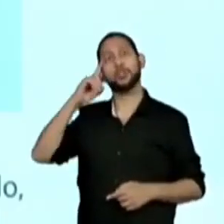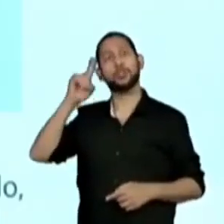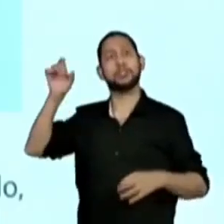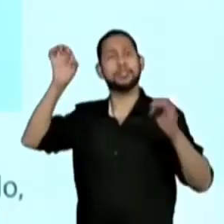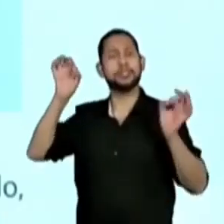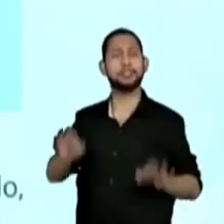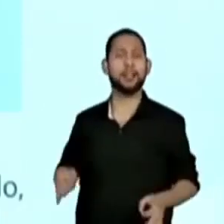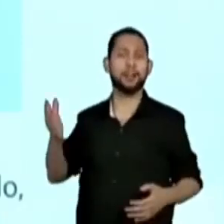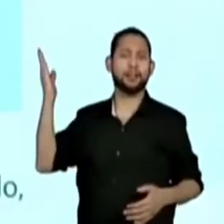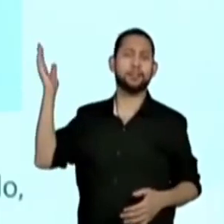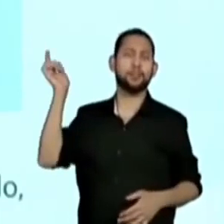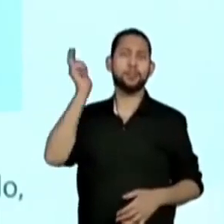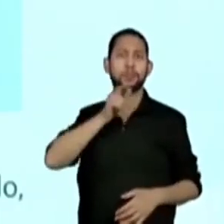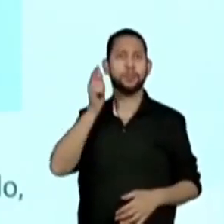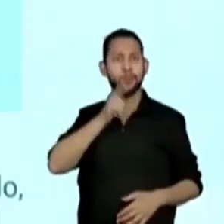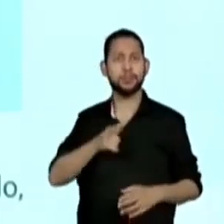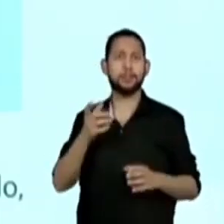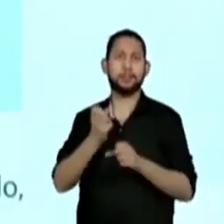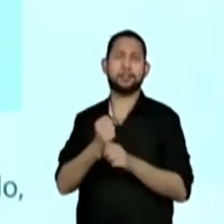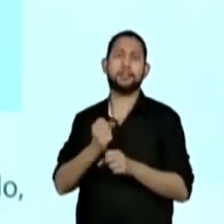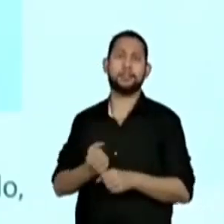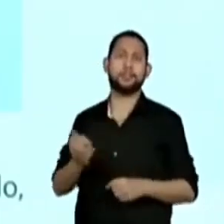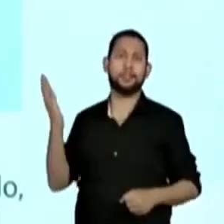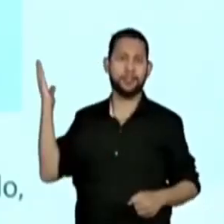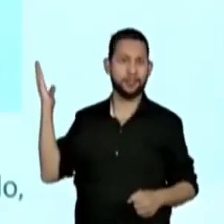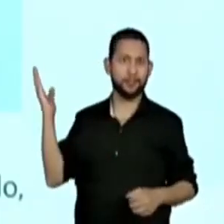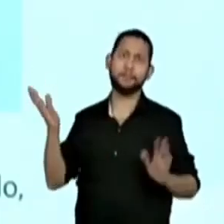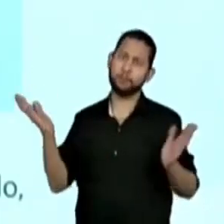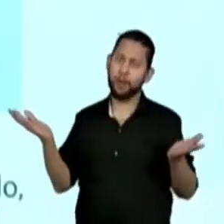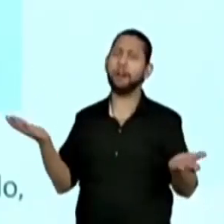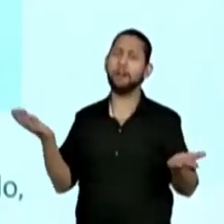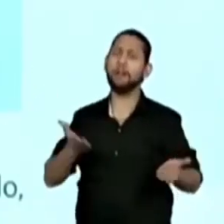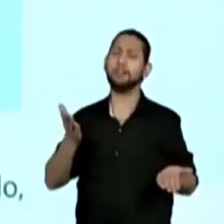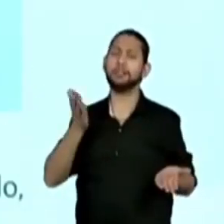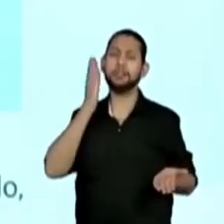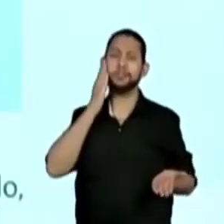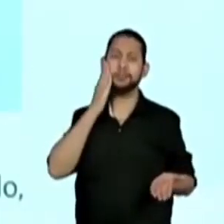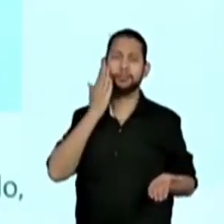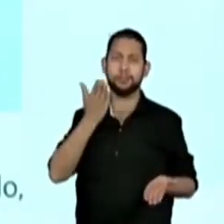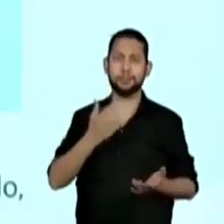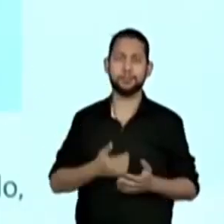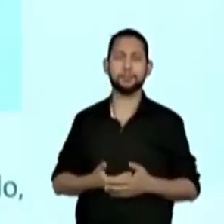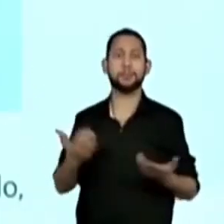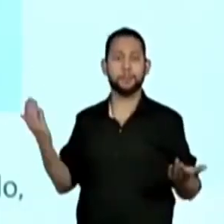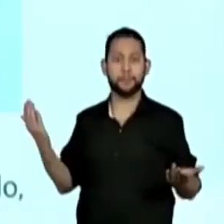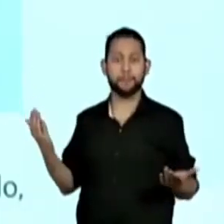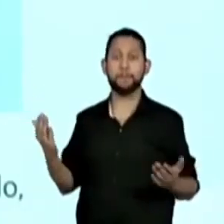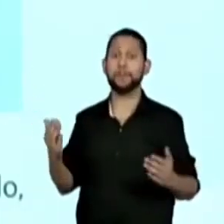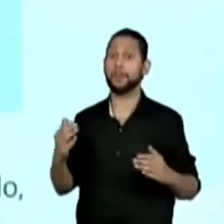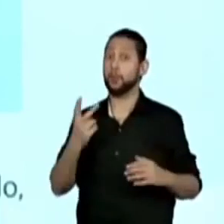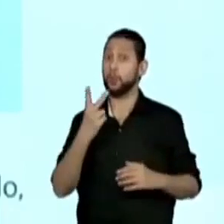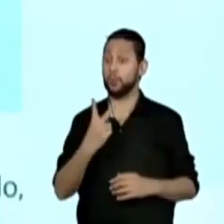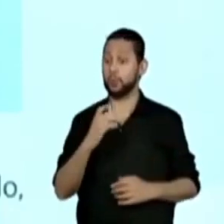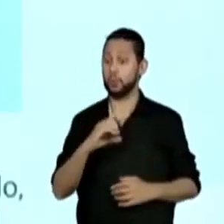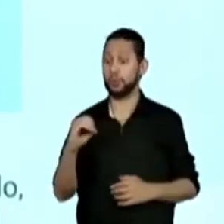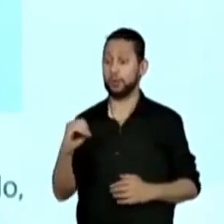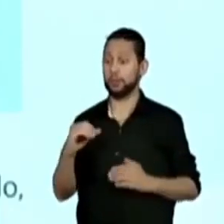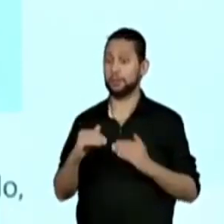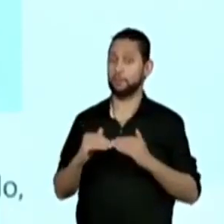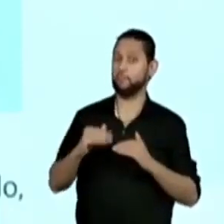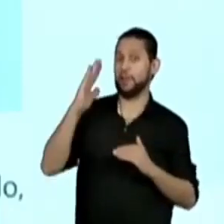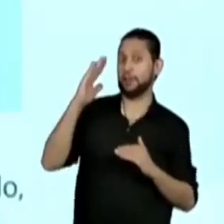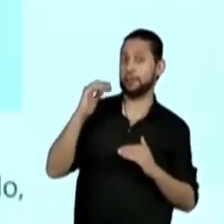para vocês realizarem o cálculo né então vamos L agora não tem desa mais menos ou exatamente